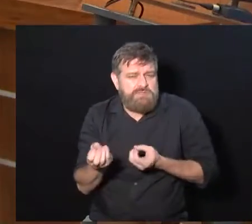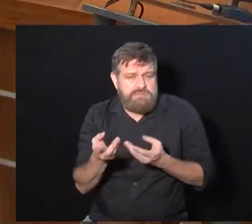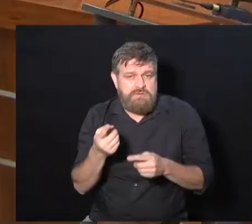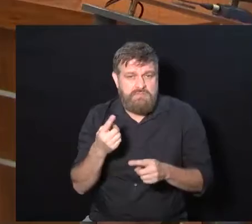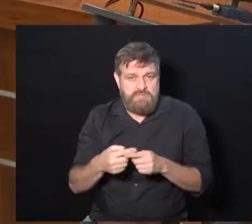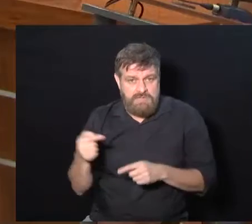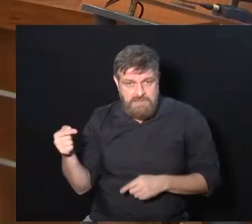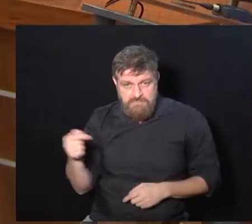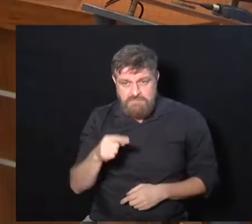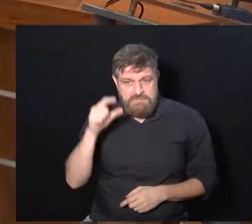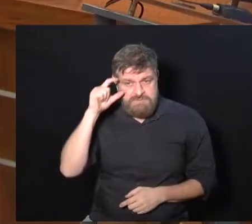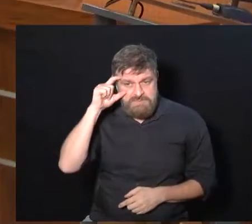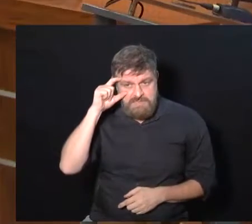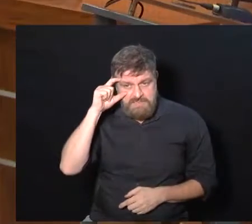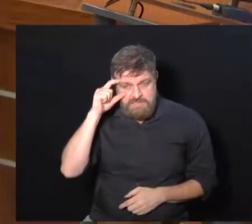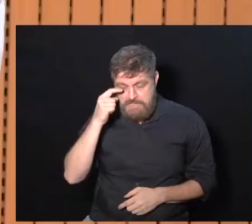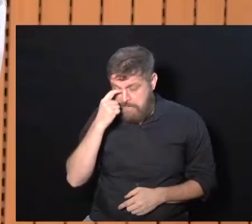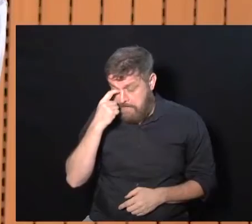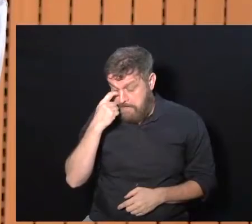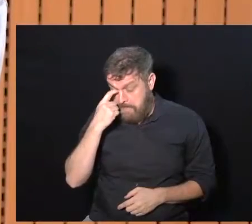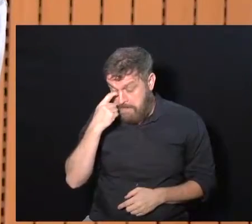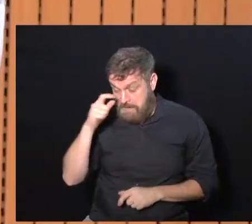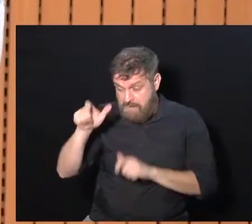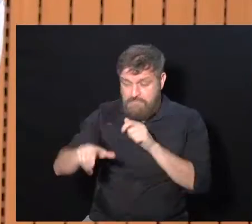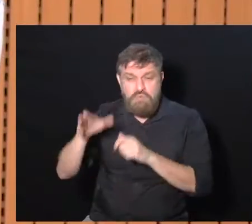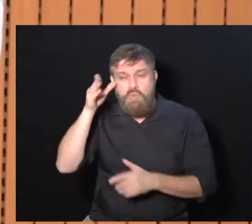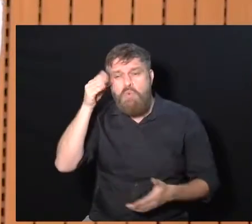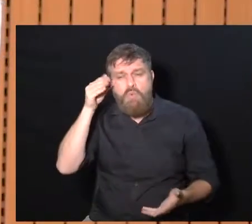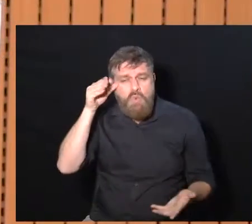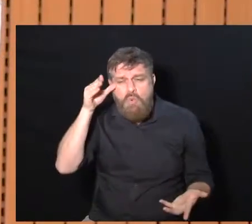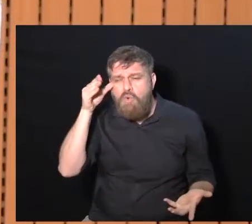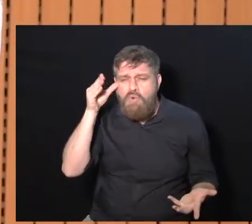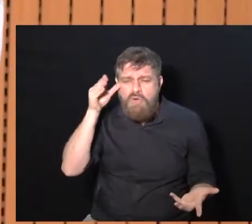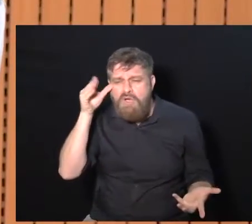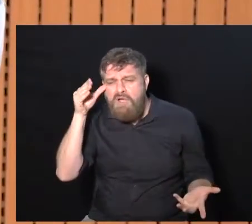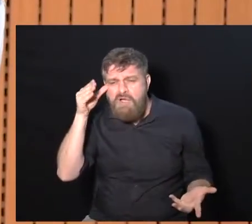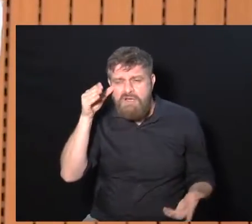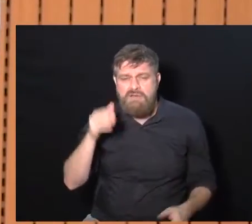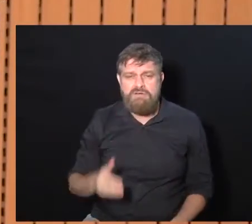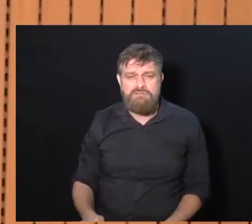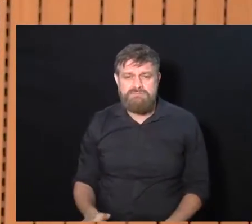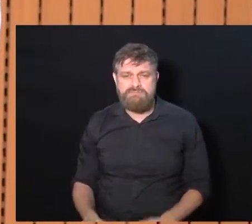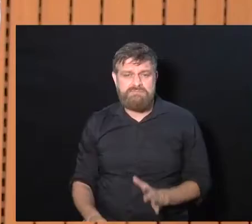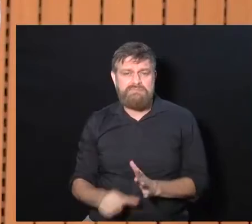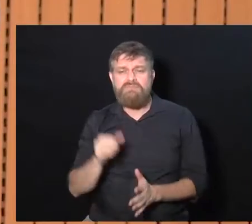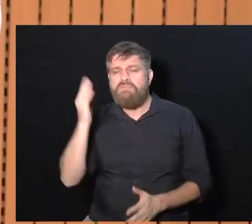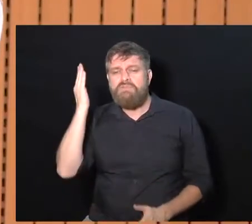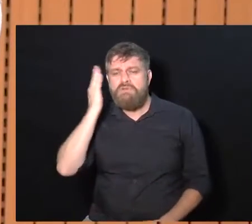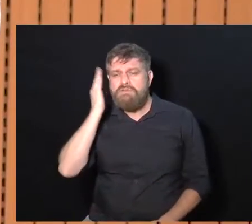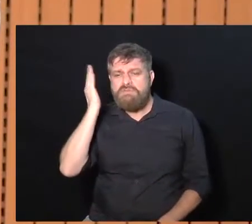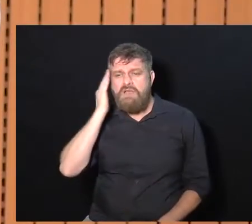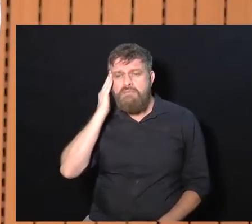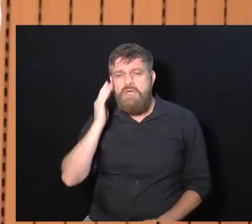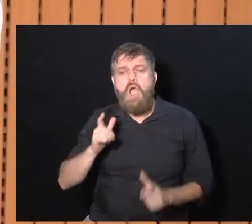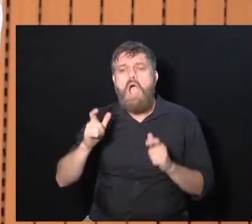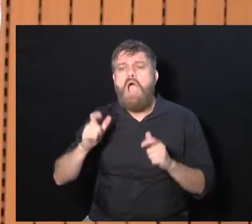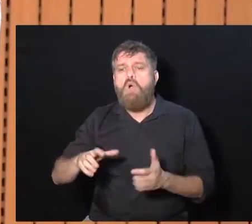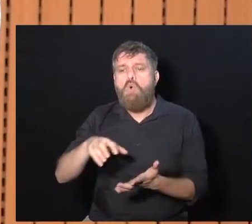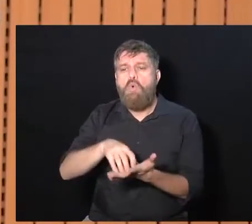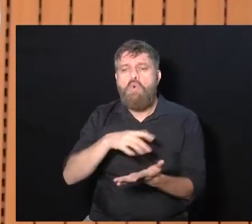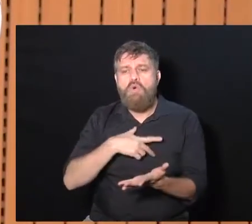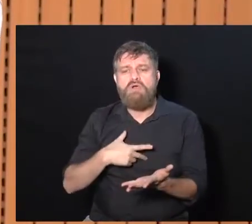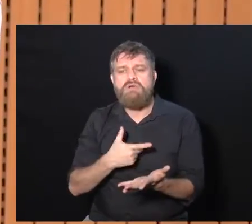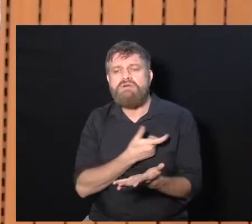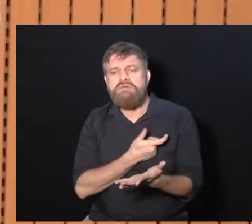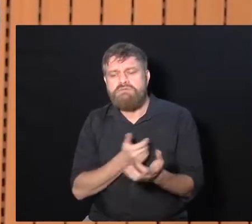Érica, você pudesse falar, se as pessoas tiverem curiosidade de, primeiro, saber onde tem as unidades que já